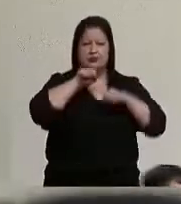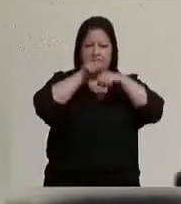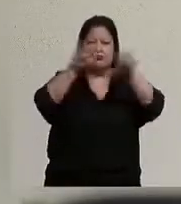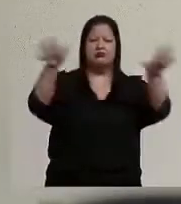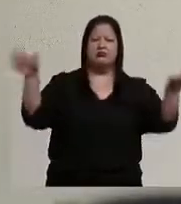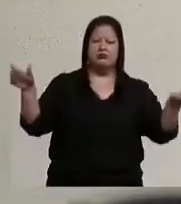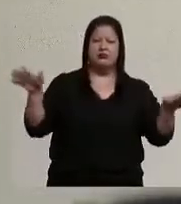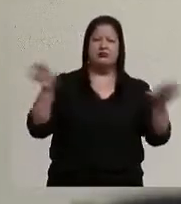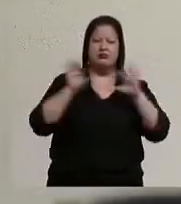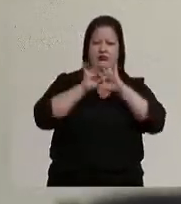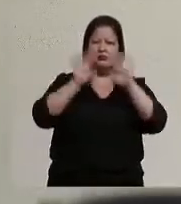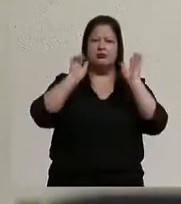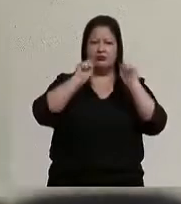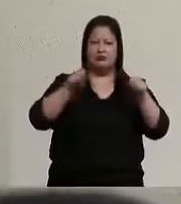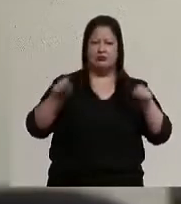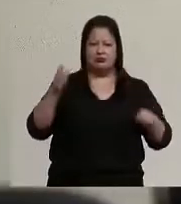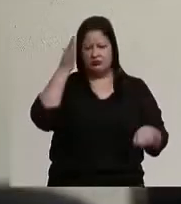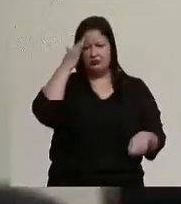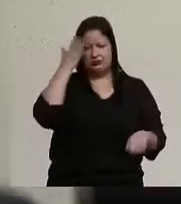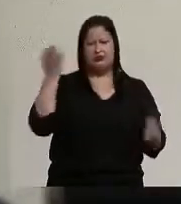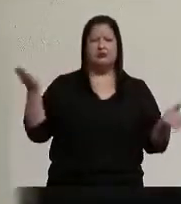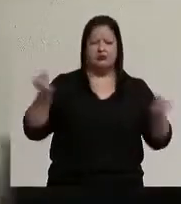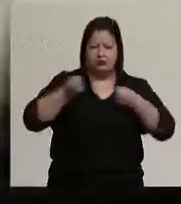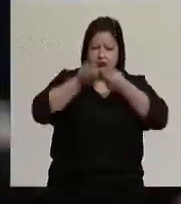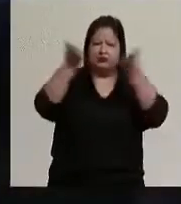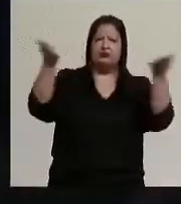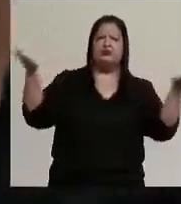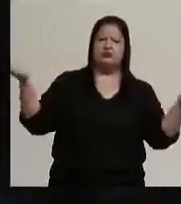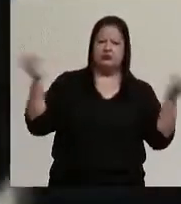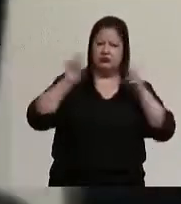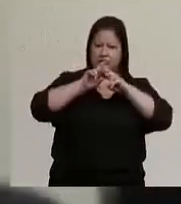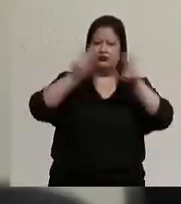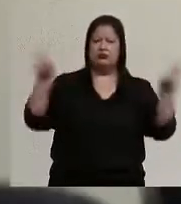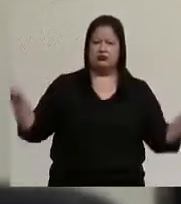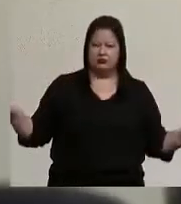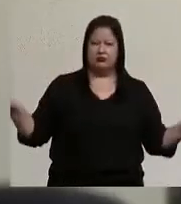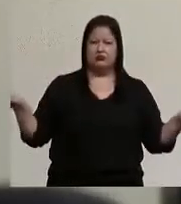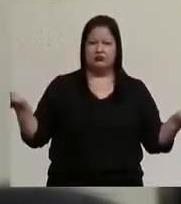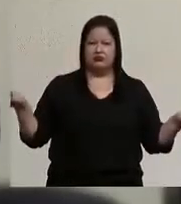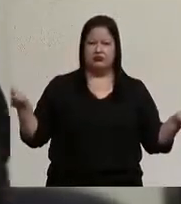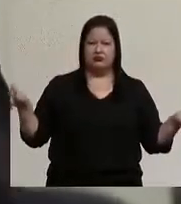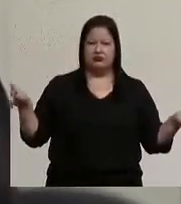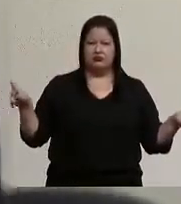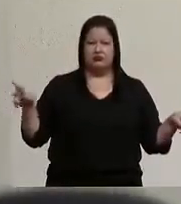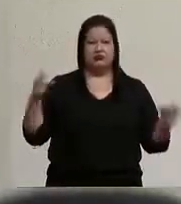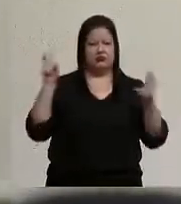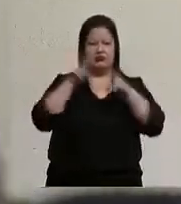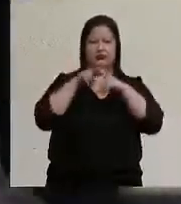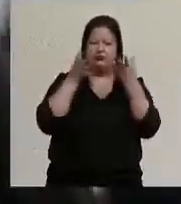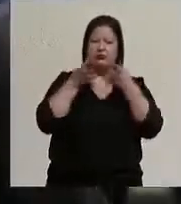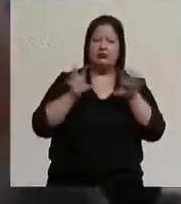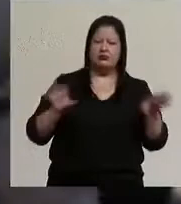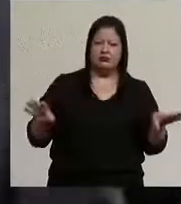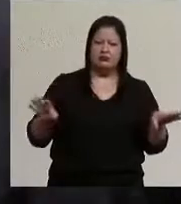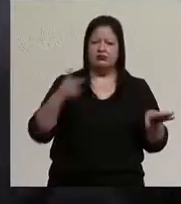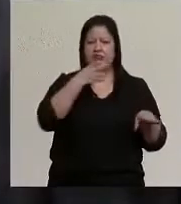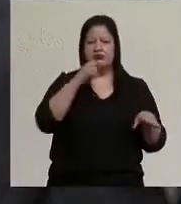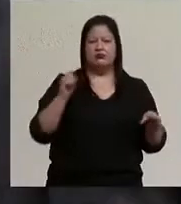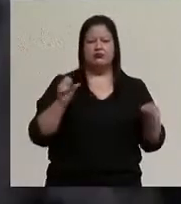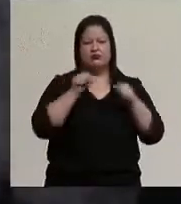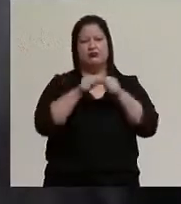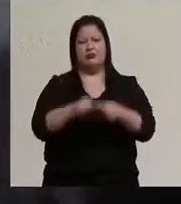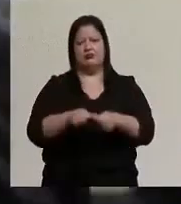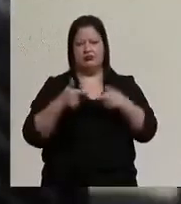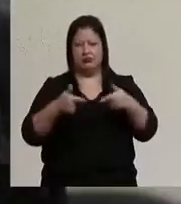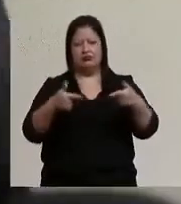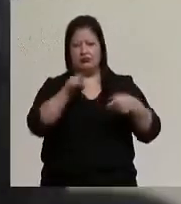uns negócios nós solta mesmo pô você que sabe se quiser com nós é oito é 80 nós paga cinco para não entrar na briga e nós paga 20 para